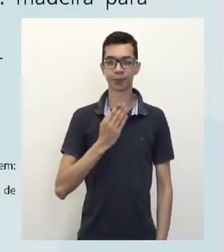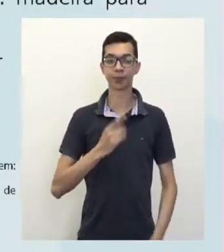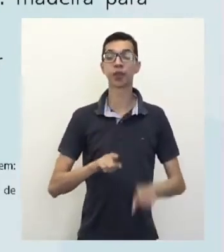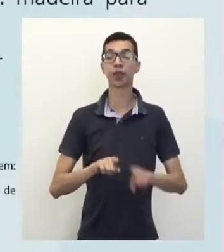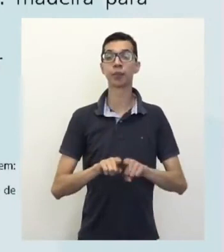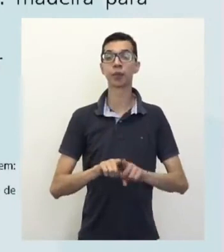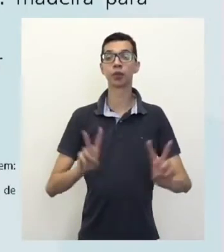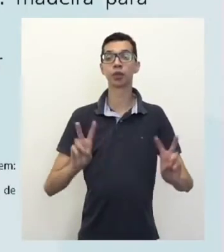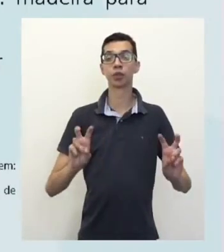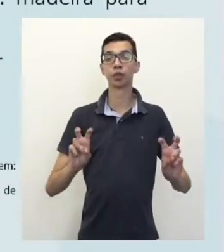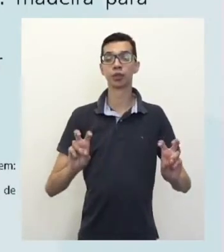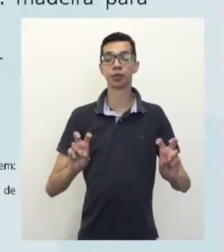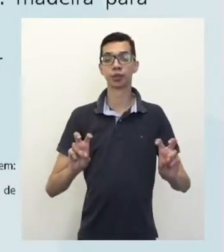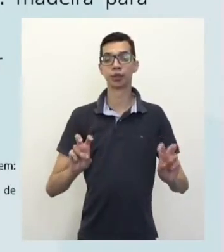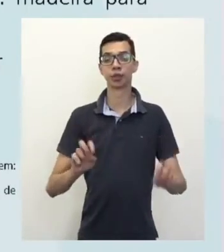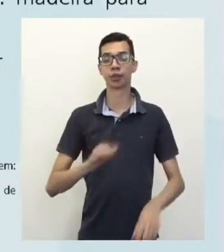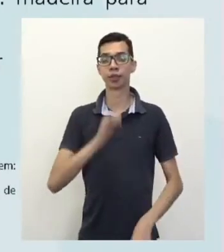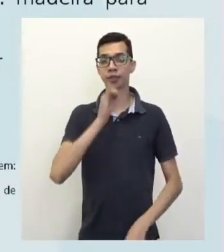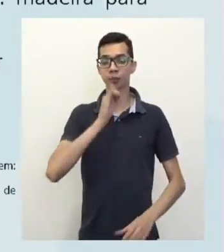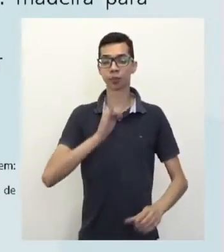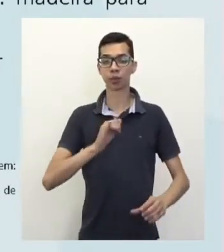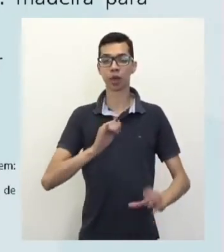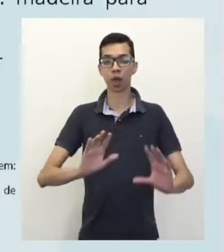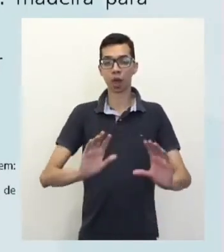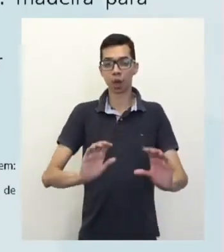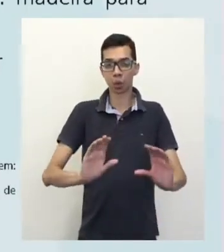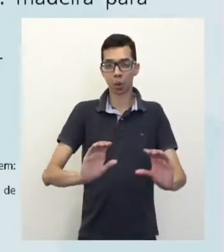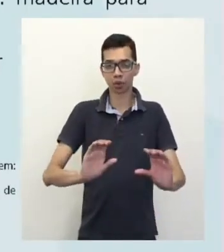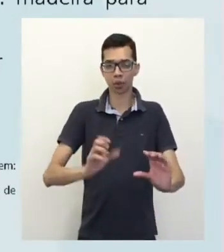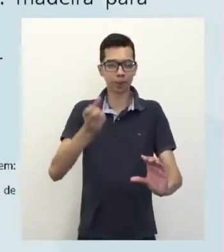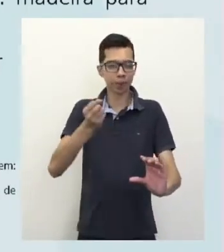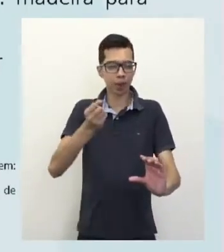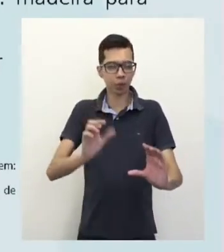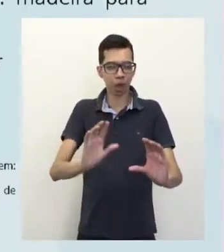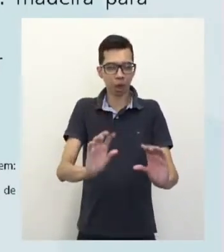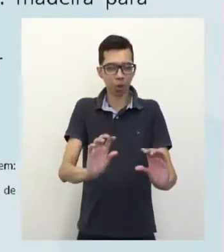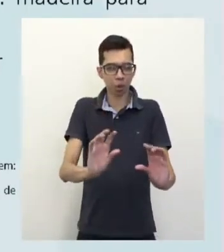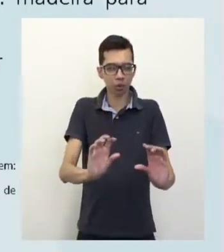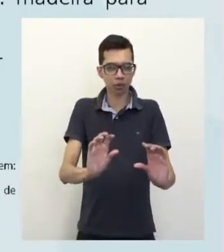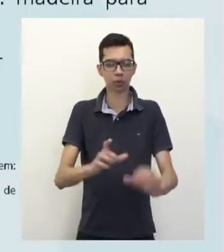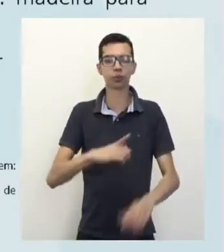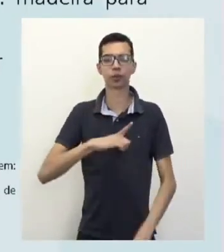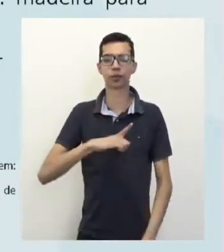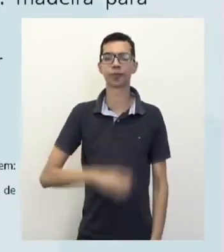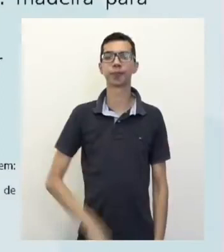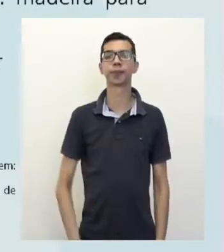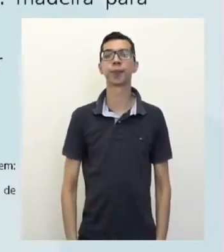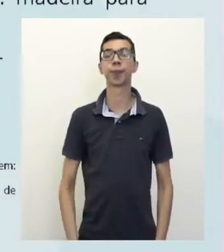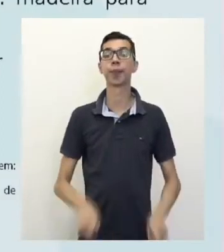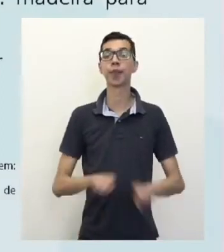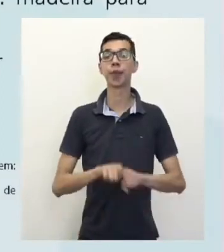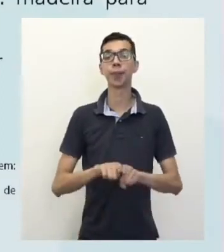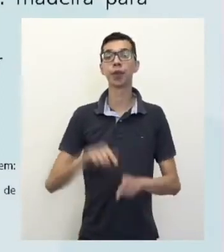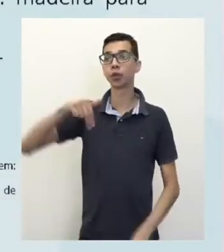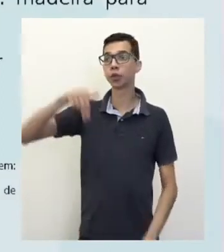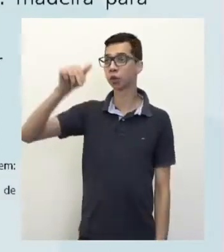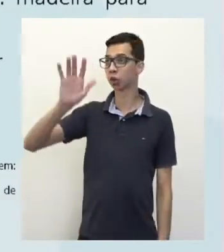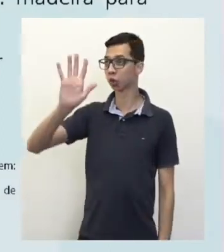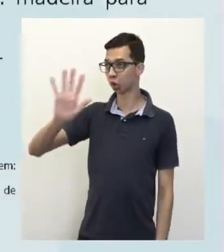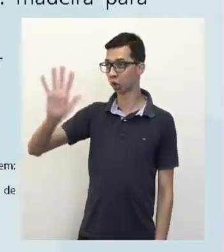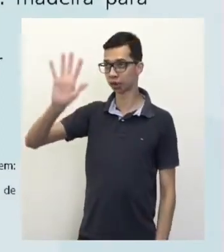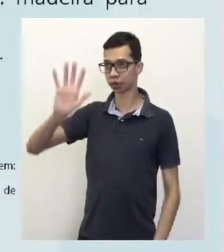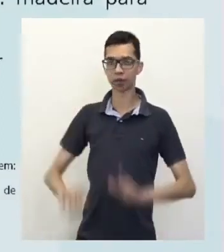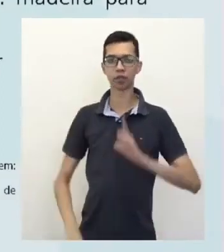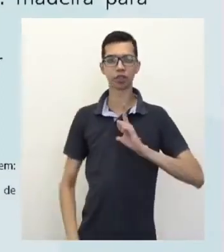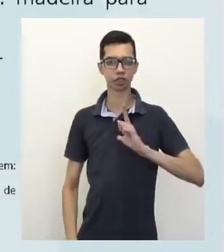têxtil, à questão da produção do algodão. E hoje, o Nordeste, além, né, ainda de ter esses tipos de indústrias,